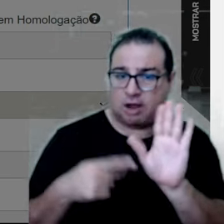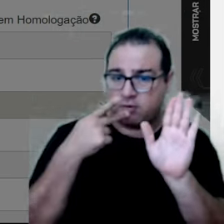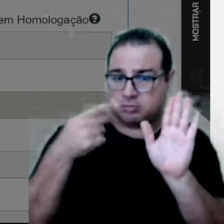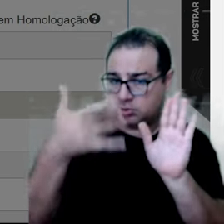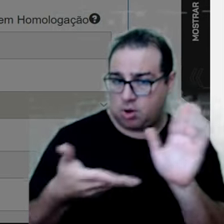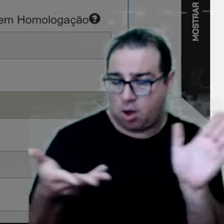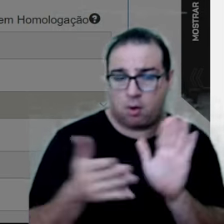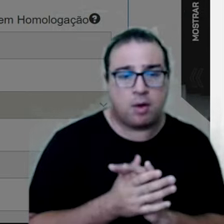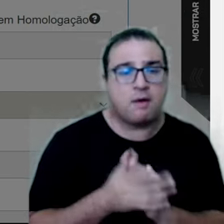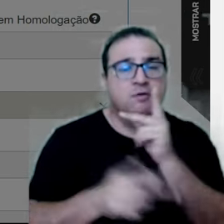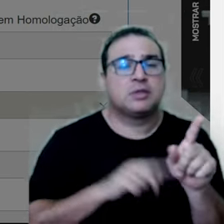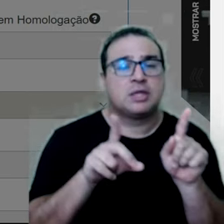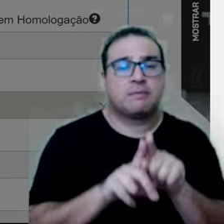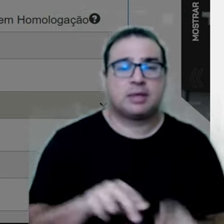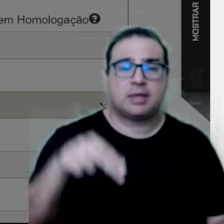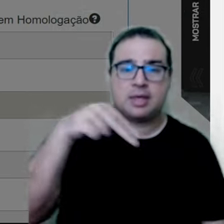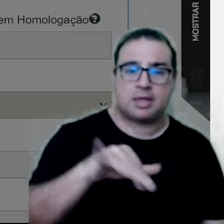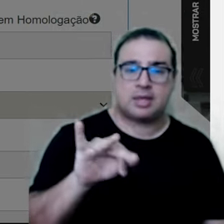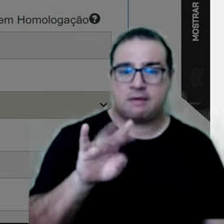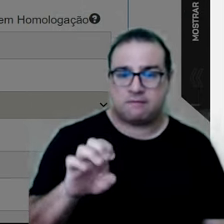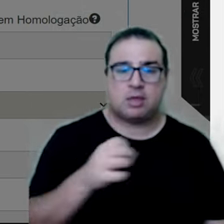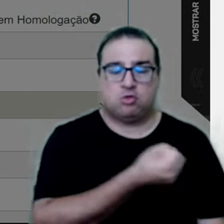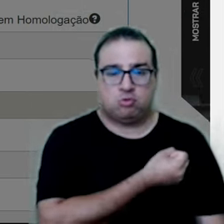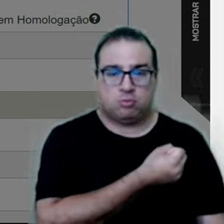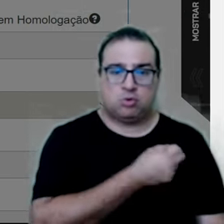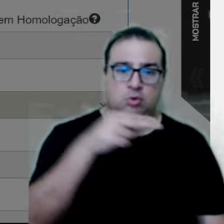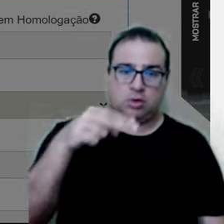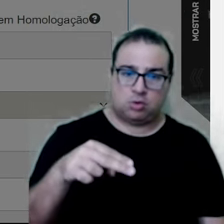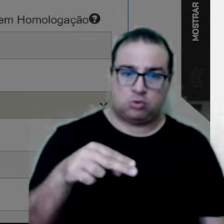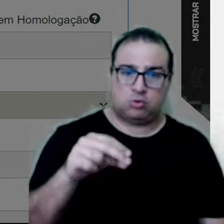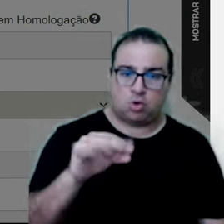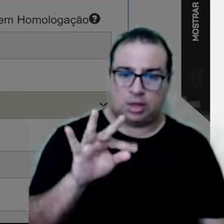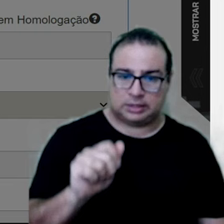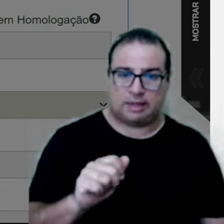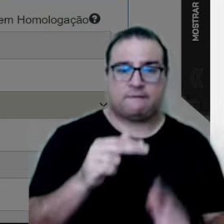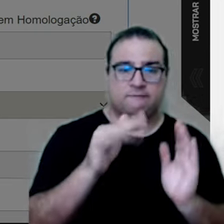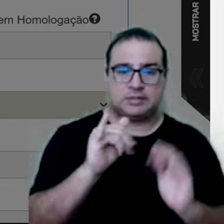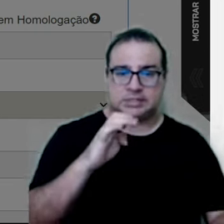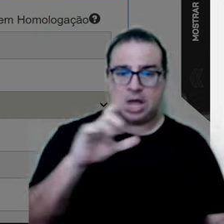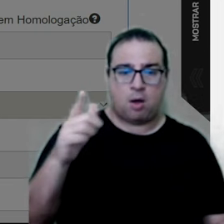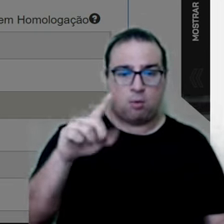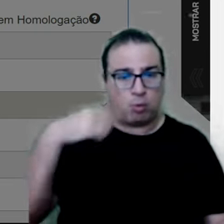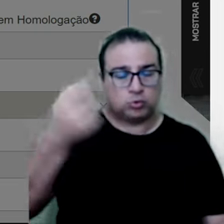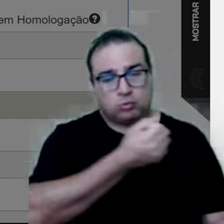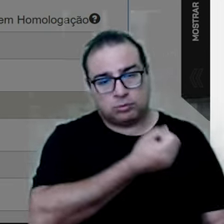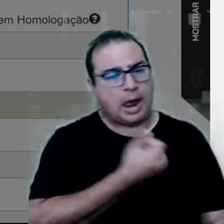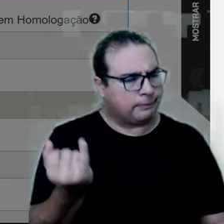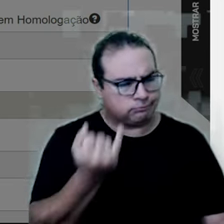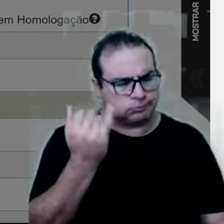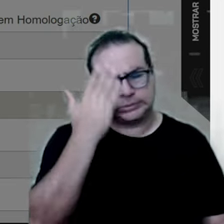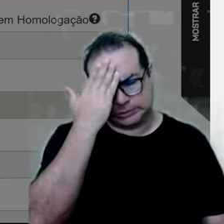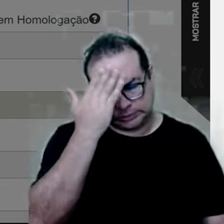exemplo e agora a gente falou também da nfe o número da nota fiscal o próximo número isso também é importante vocês terem